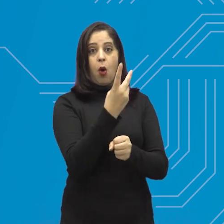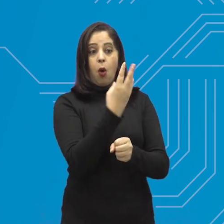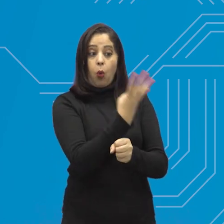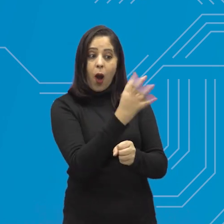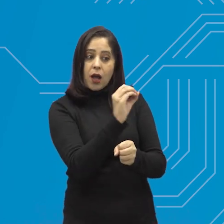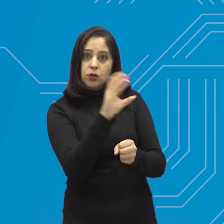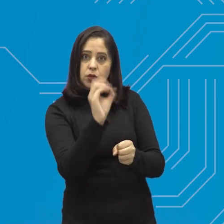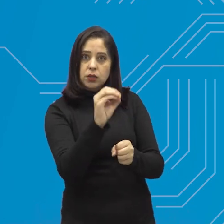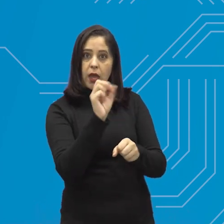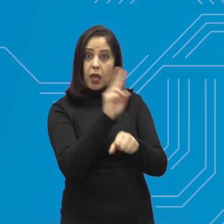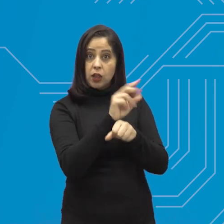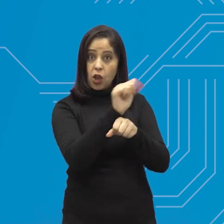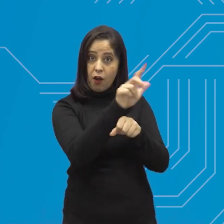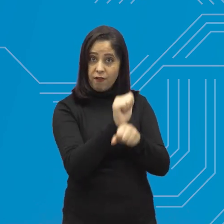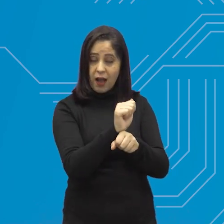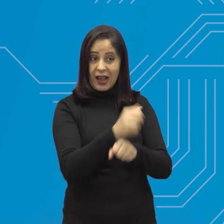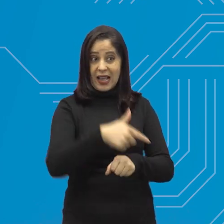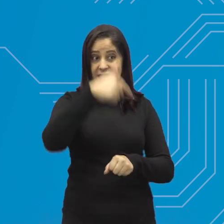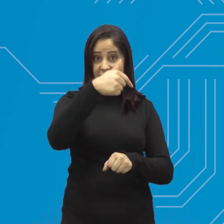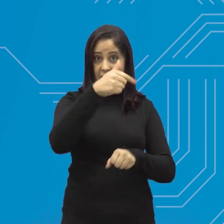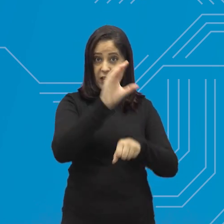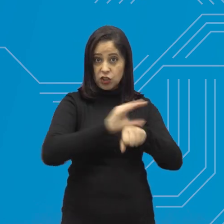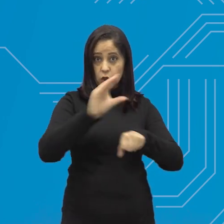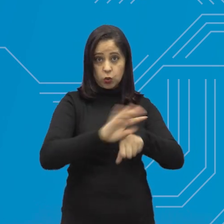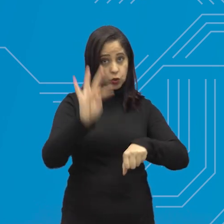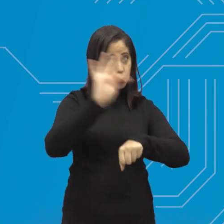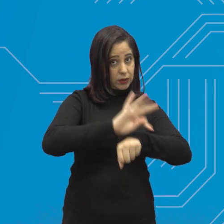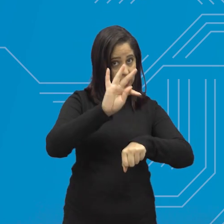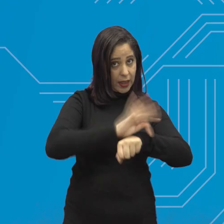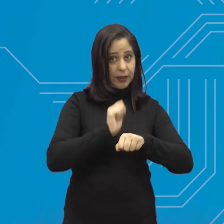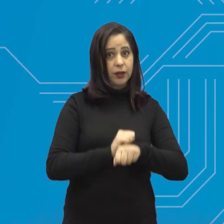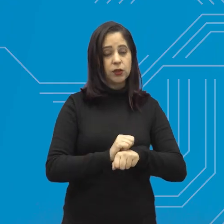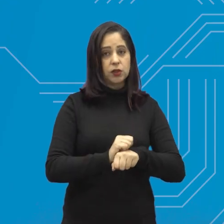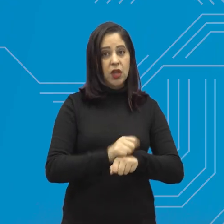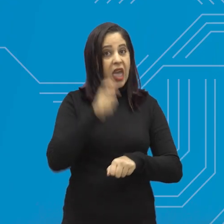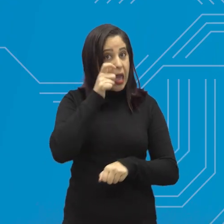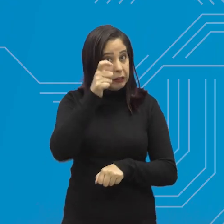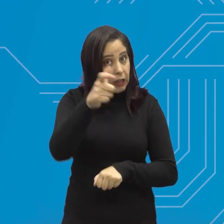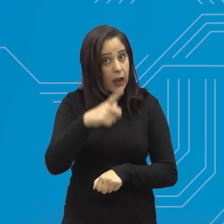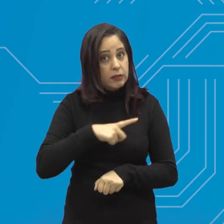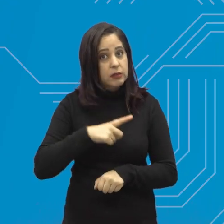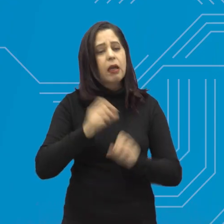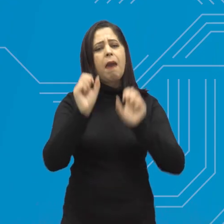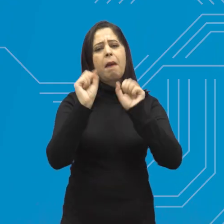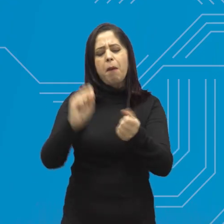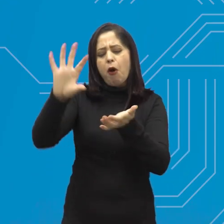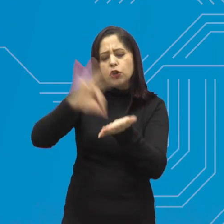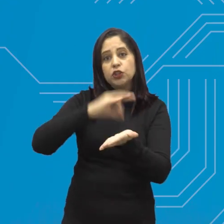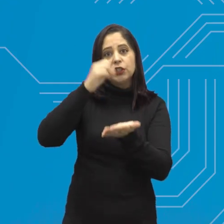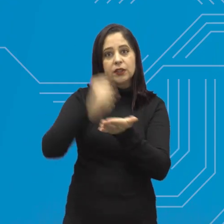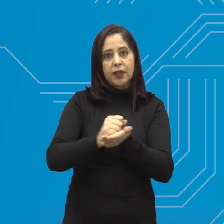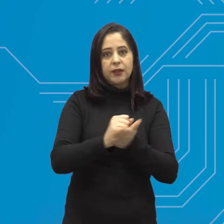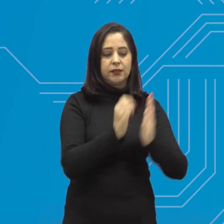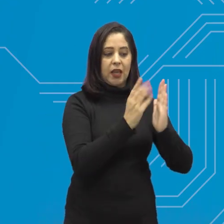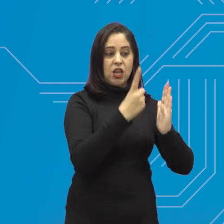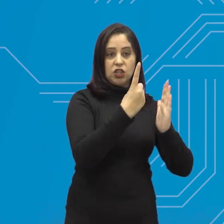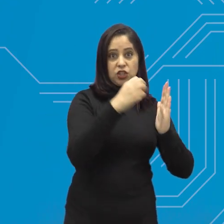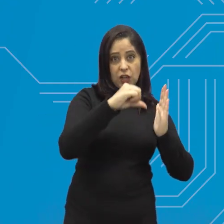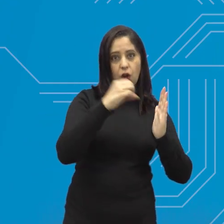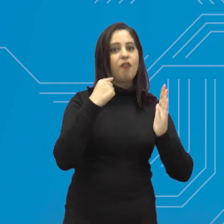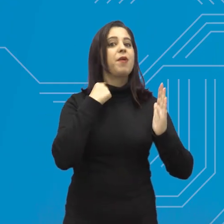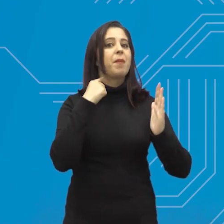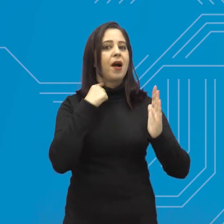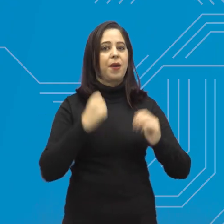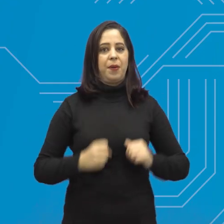com 400 vagas abertas para 7 cursos técnicos de diferentes áreas. Os interessados podem se inscrever até o